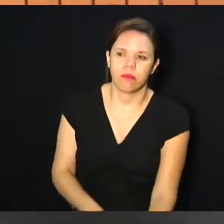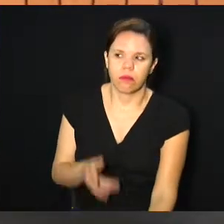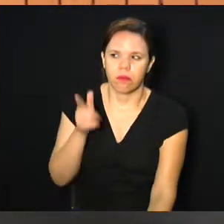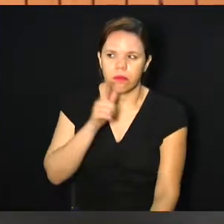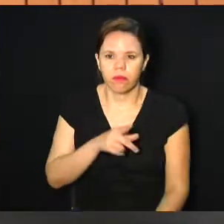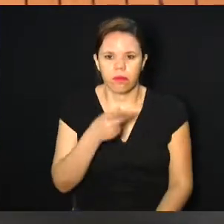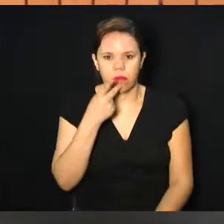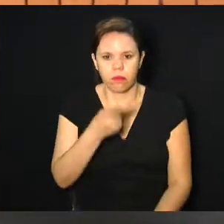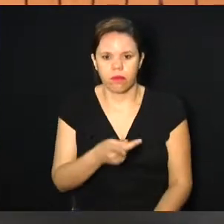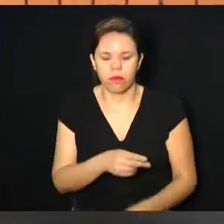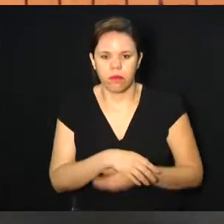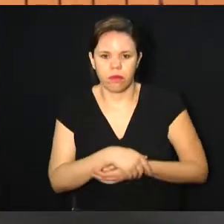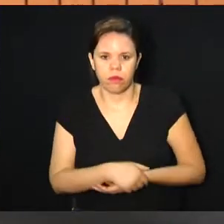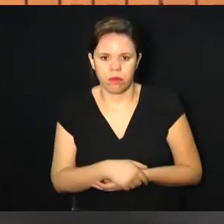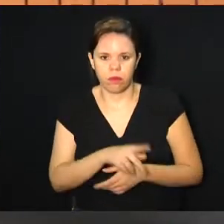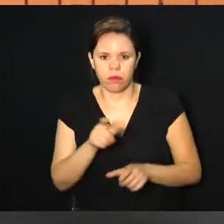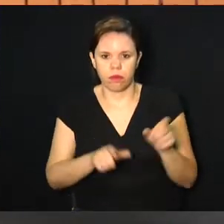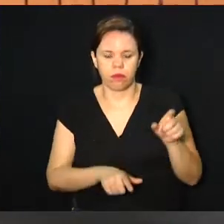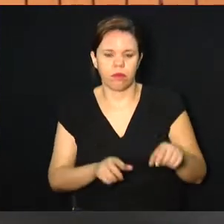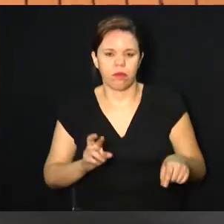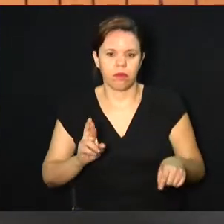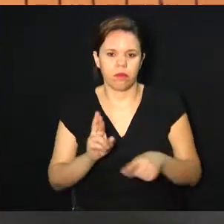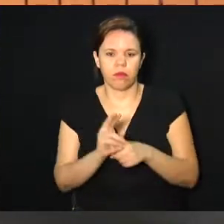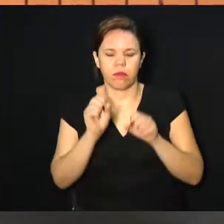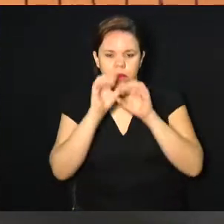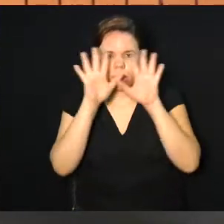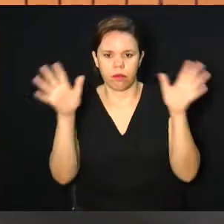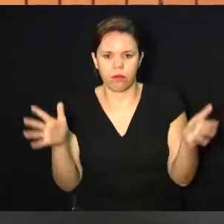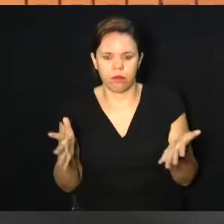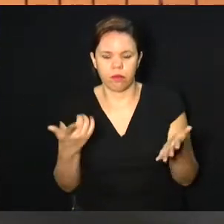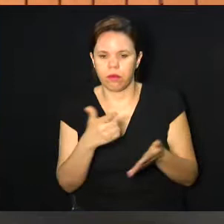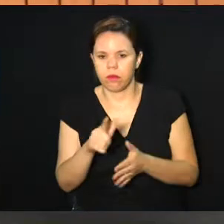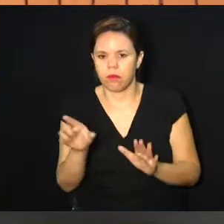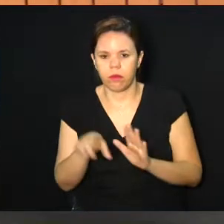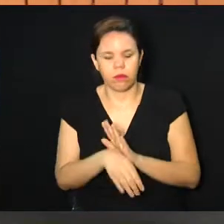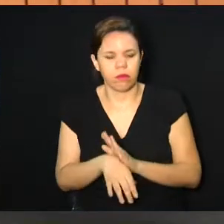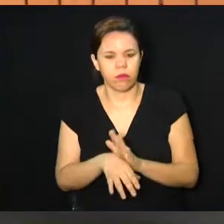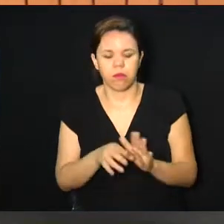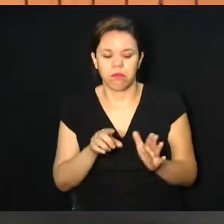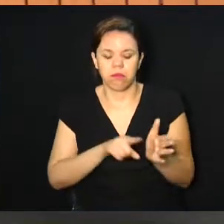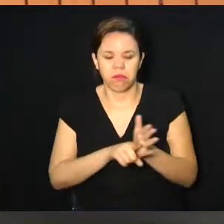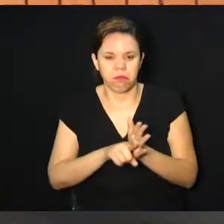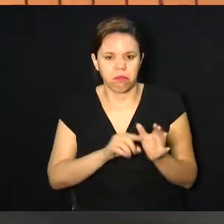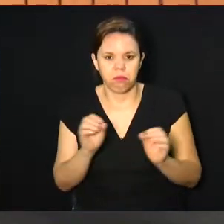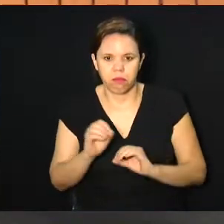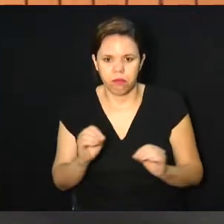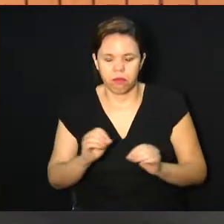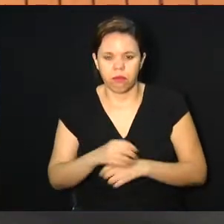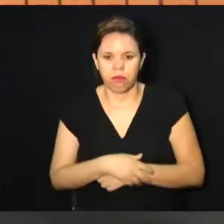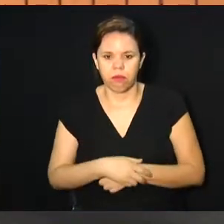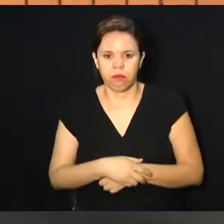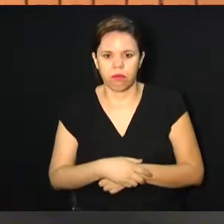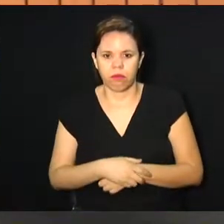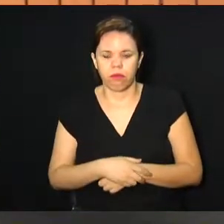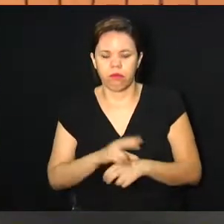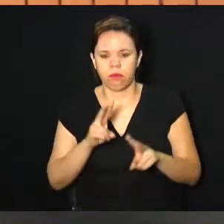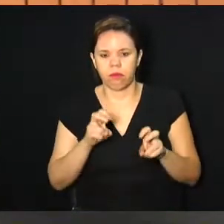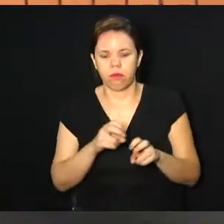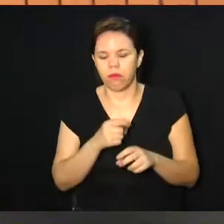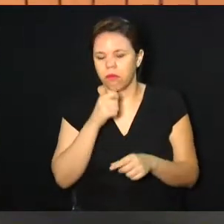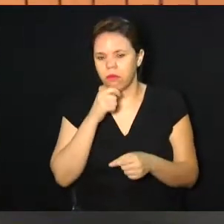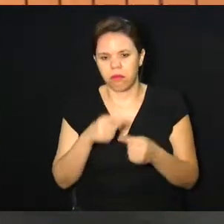falar, e o representante da INDEC deixou claro que não haveria consulta, e que aquele assunto estava fora de